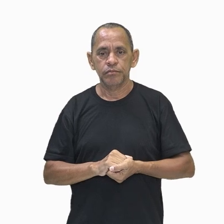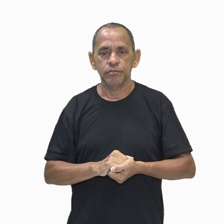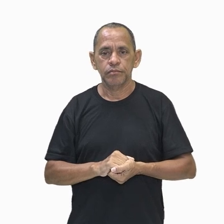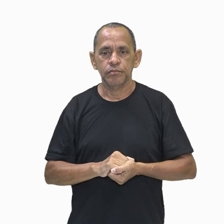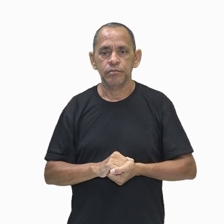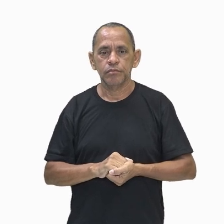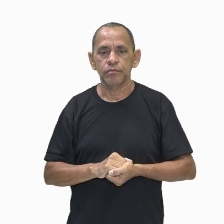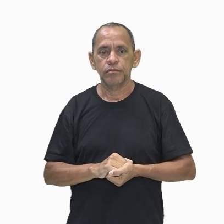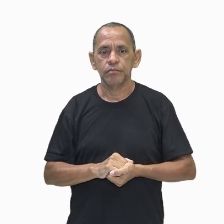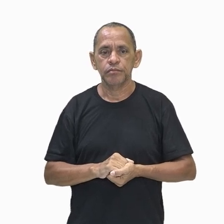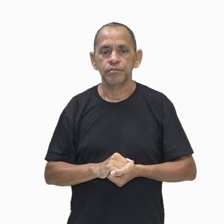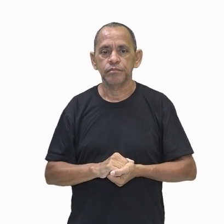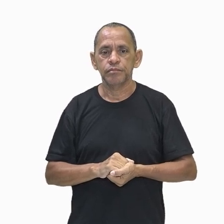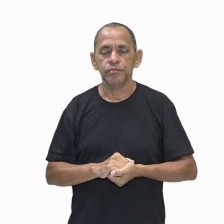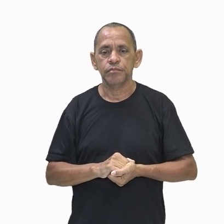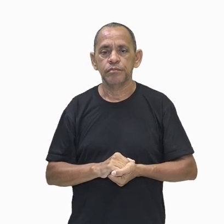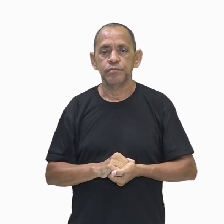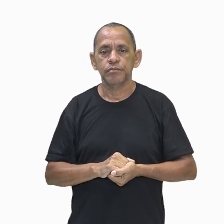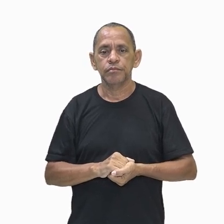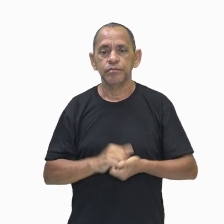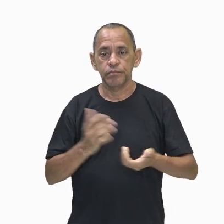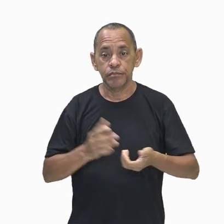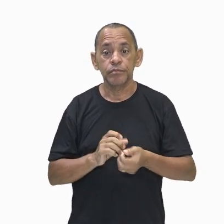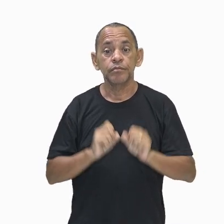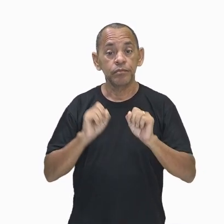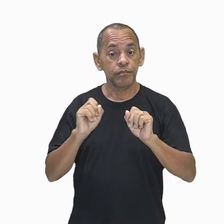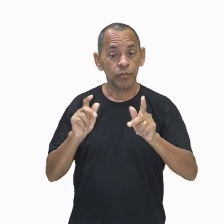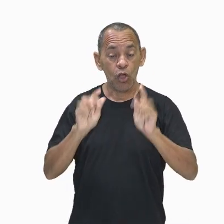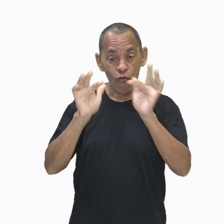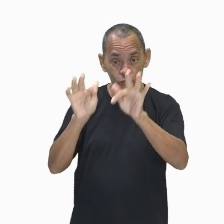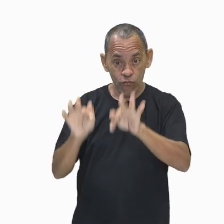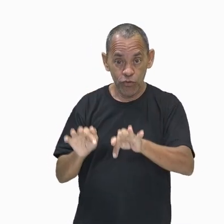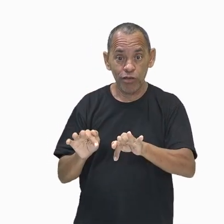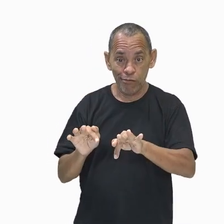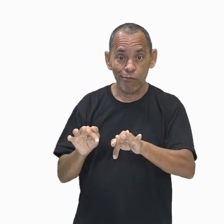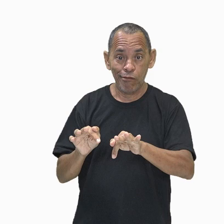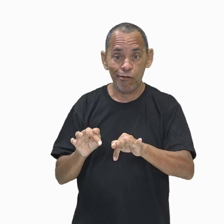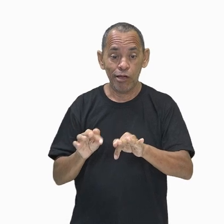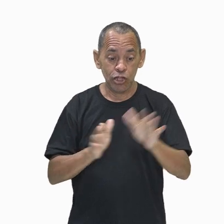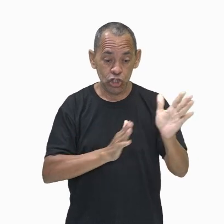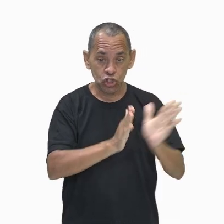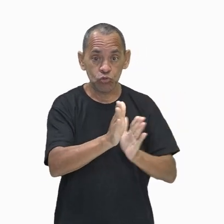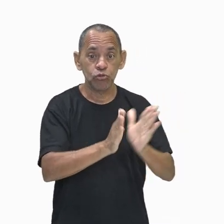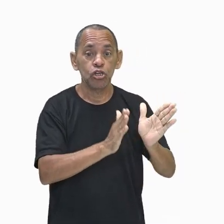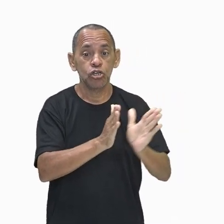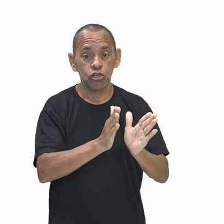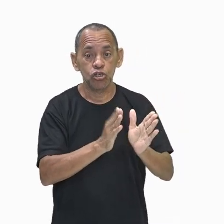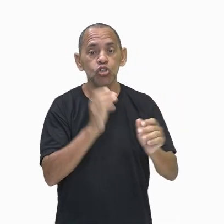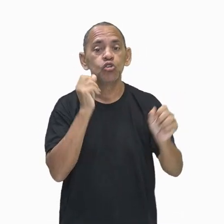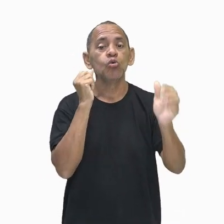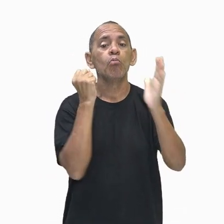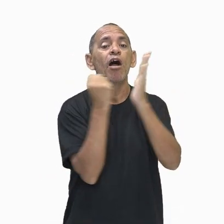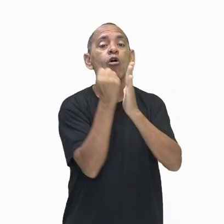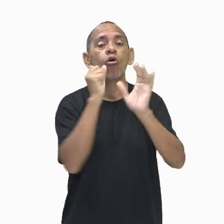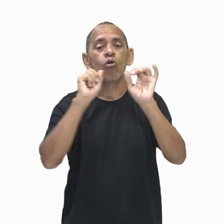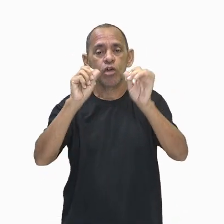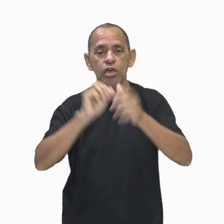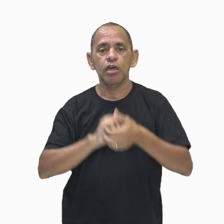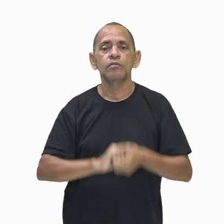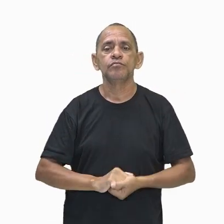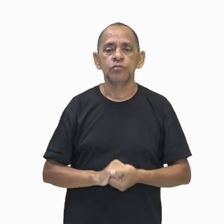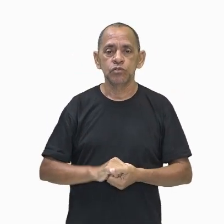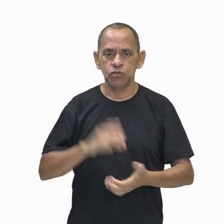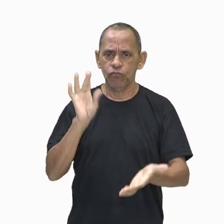Brasileira. Ok? Então, o fim da bossa nova, ou então, vamos dizer, uma paralisação, porque